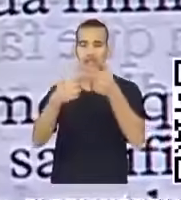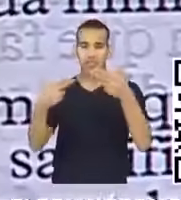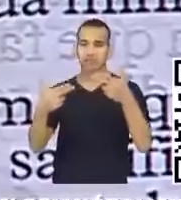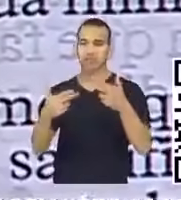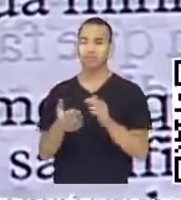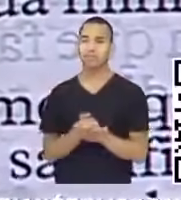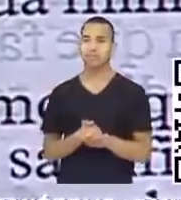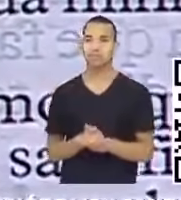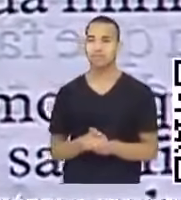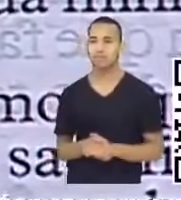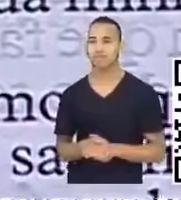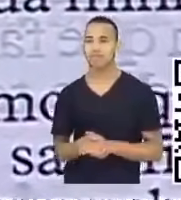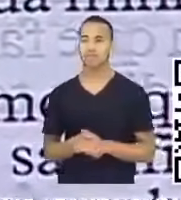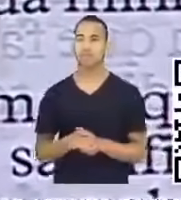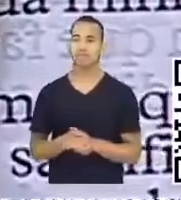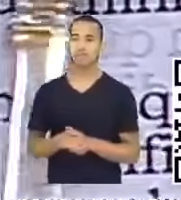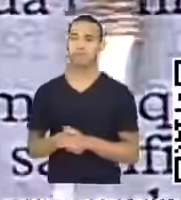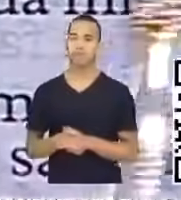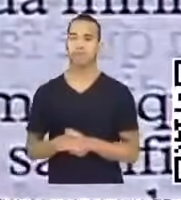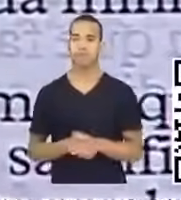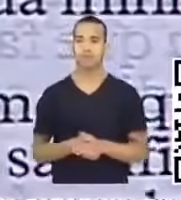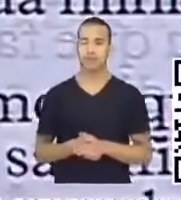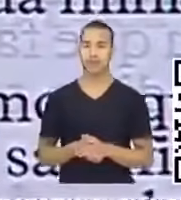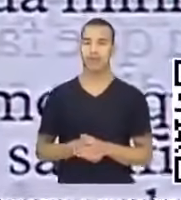um pouquinho repete fez o quê